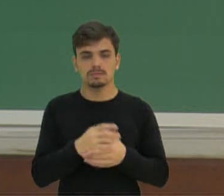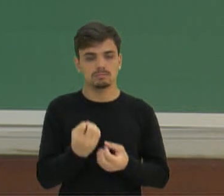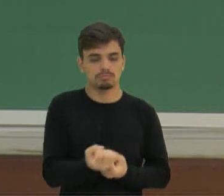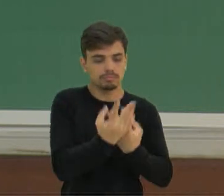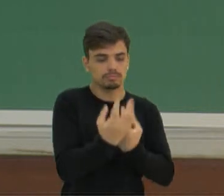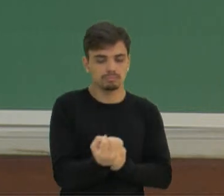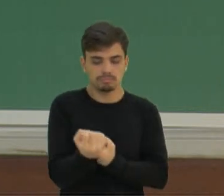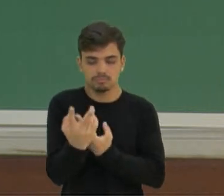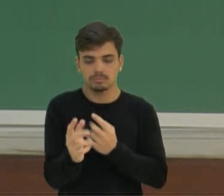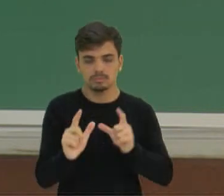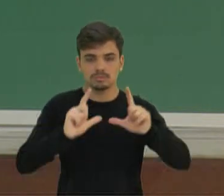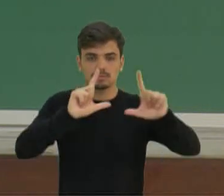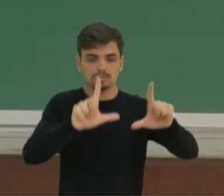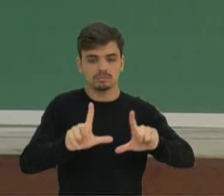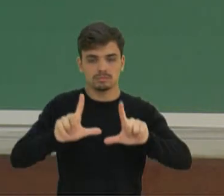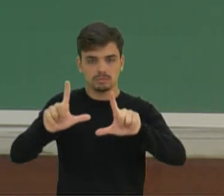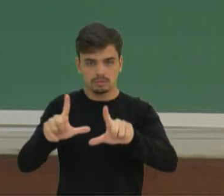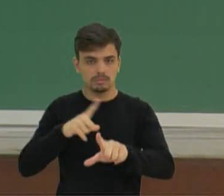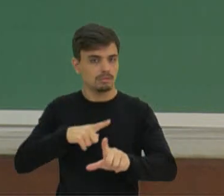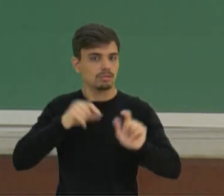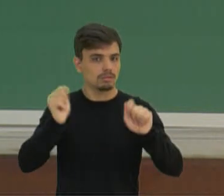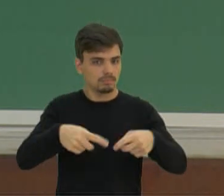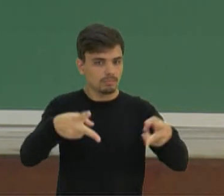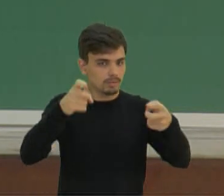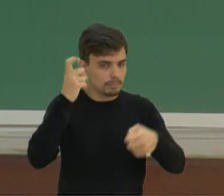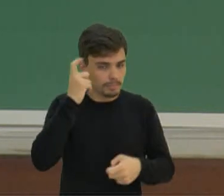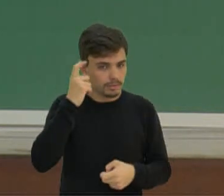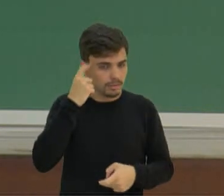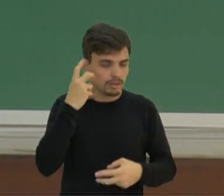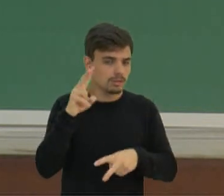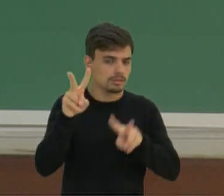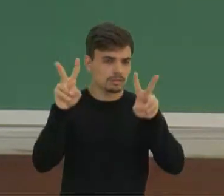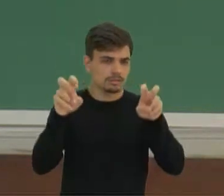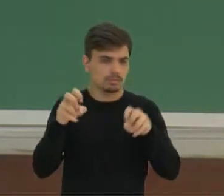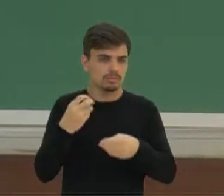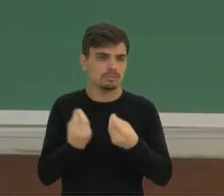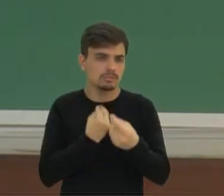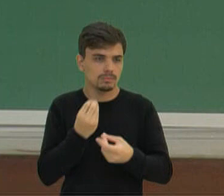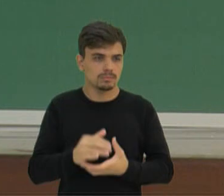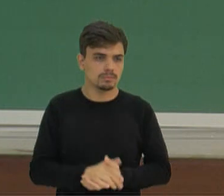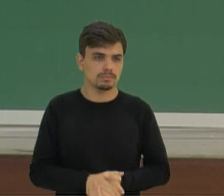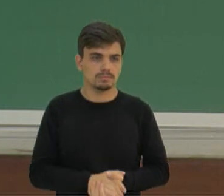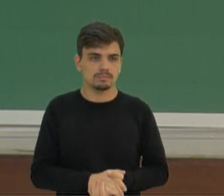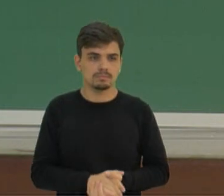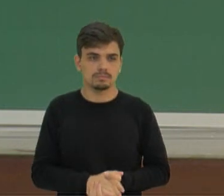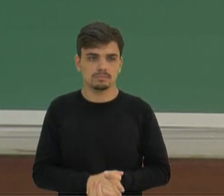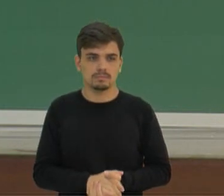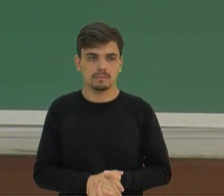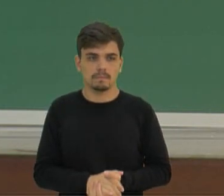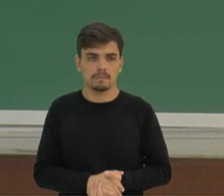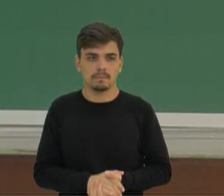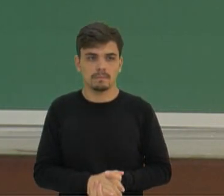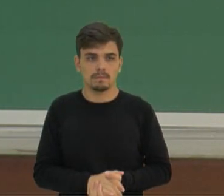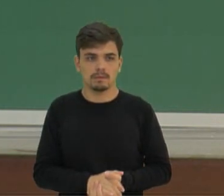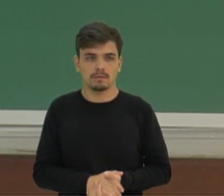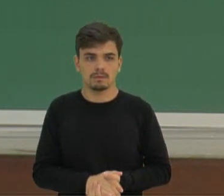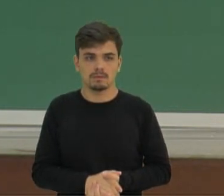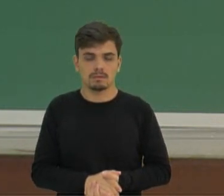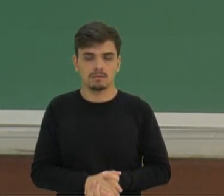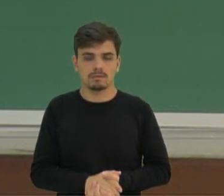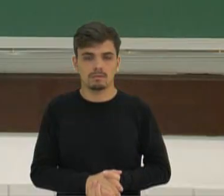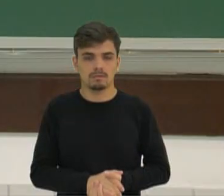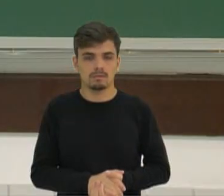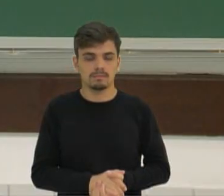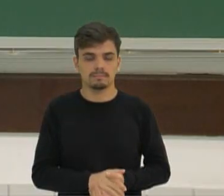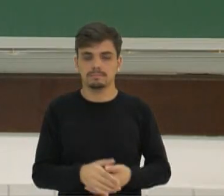quadrinhos, a gente já conseguia ver que ela estava pensando sobre o curativo. Agora te toca a ti, manos a